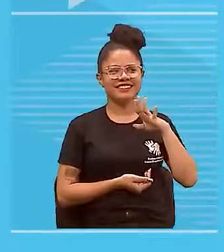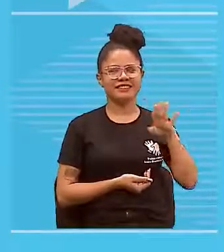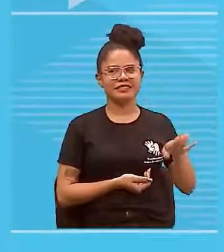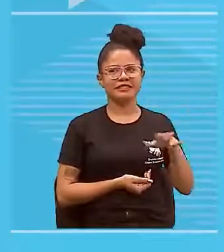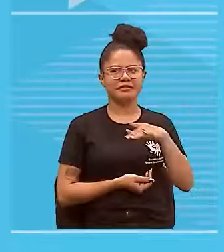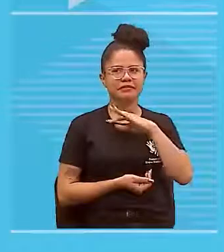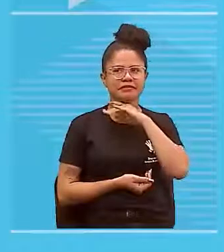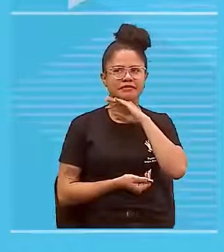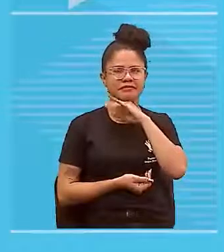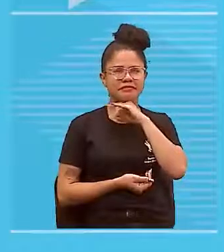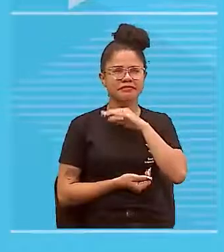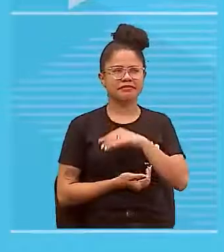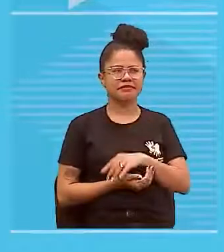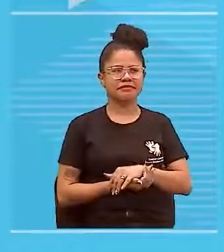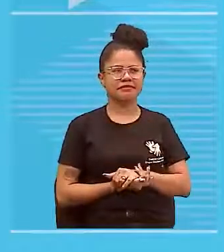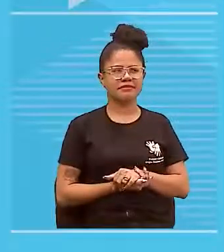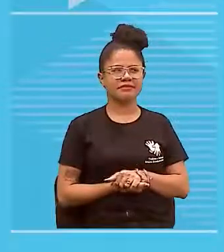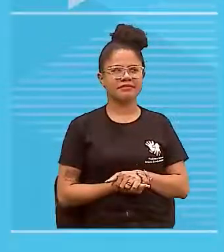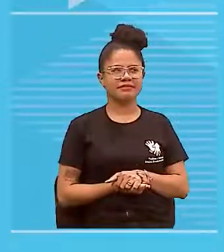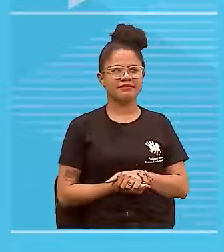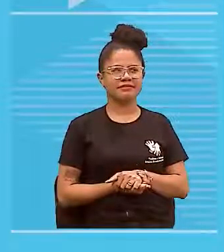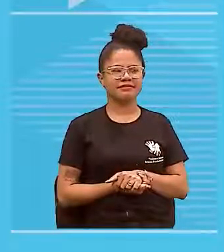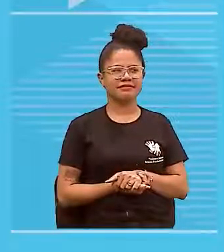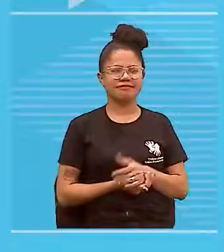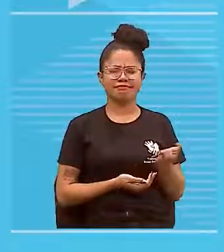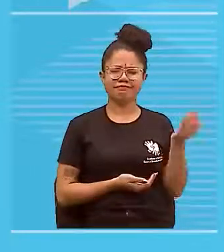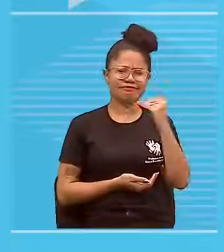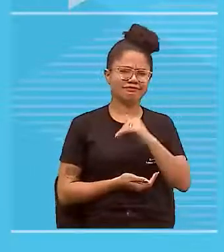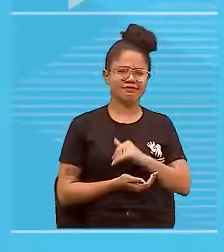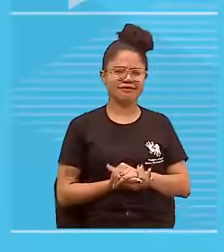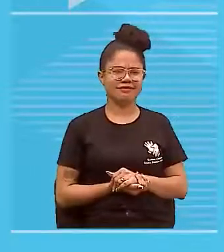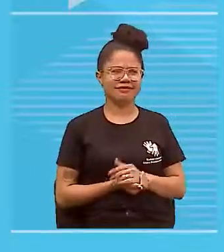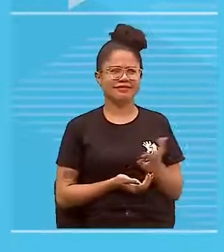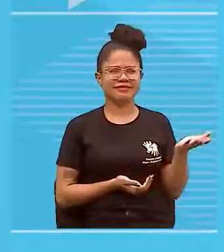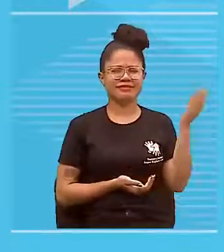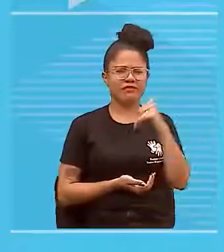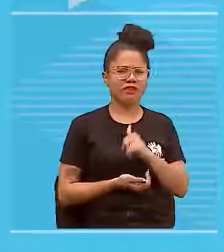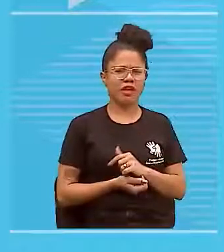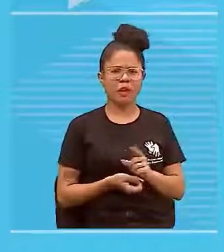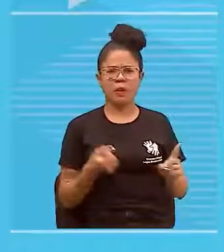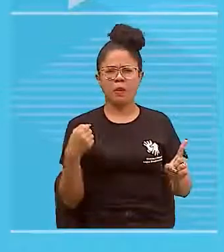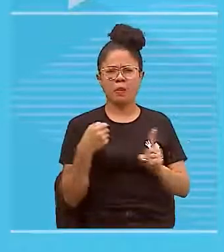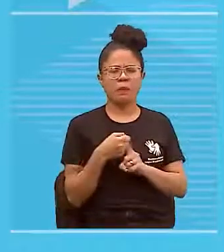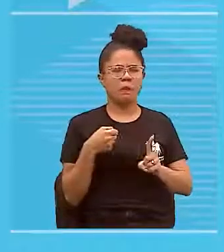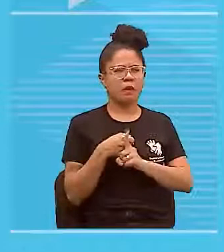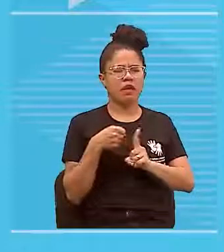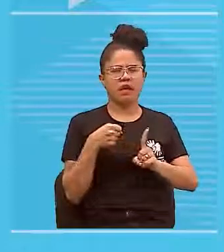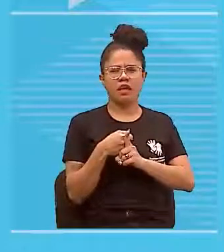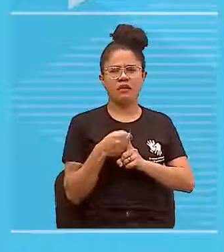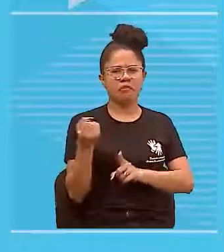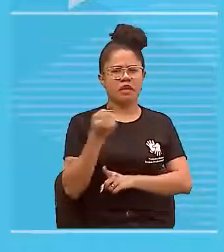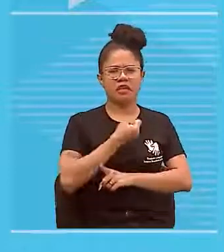outro né Vamos lá galerinha vamos lá vamos massacrar todo mundo